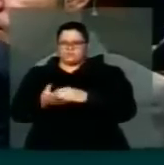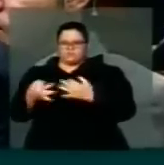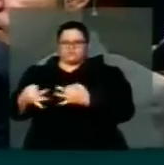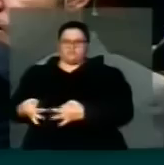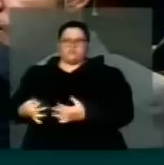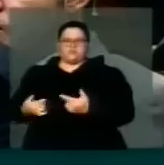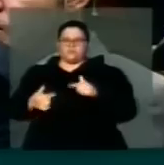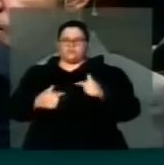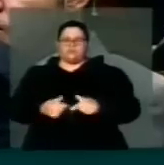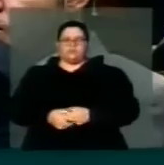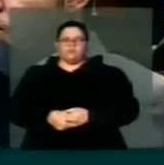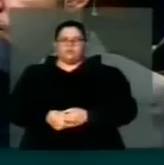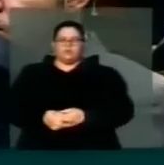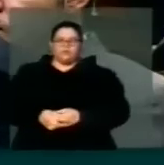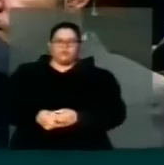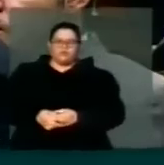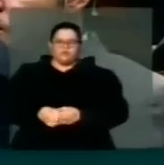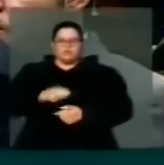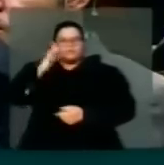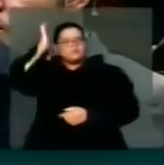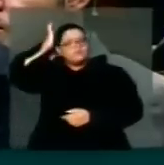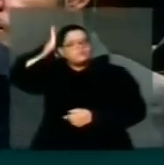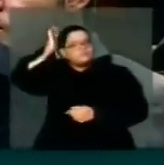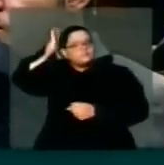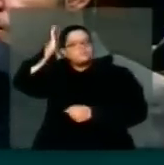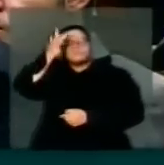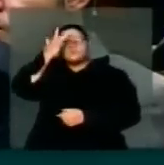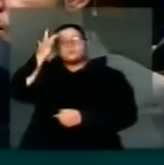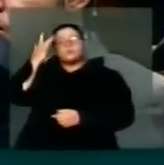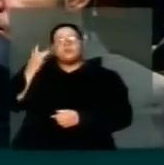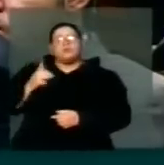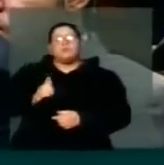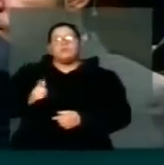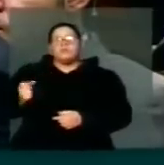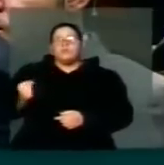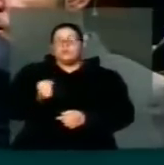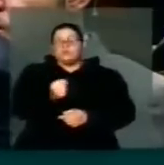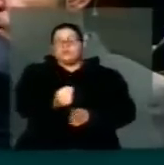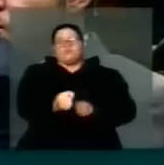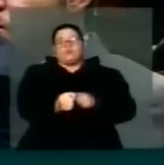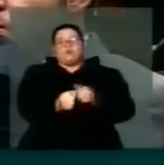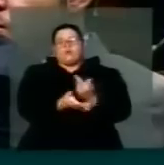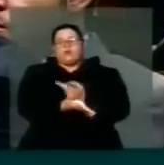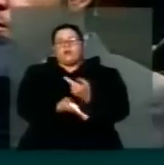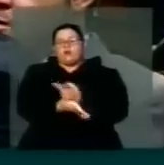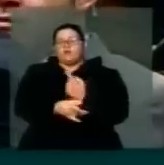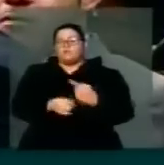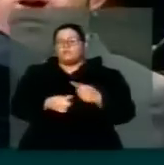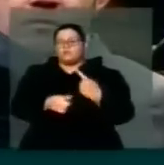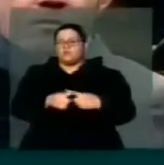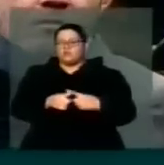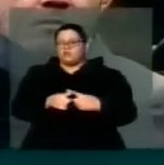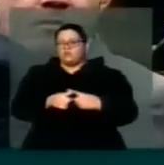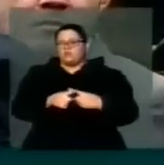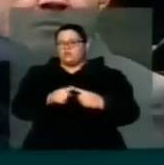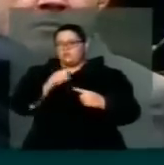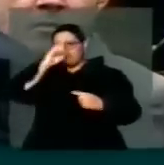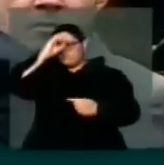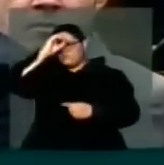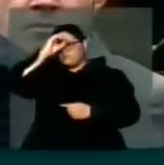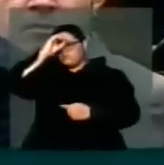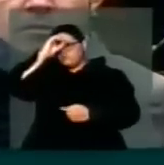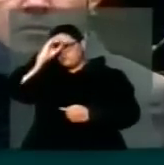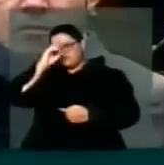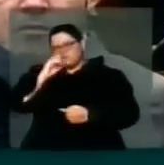de que pessoas foram inseridas em um contexto nessa investigação que nada tem a ver com a investigação que está sendo feita de outros.